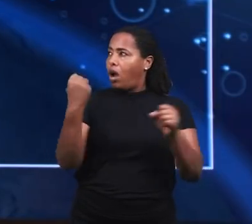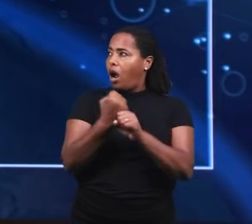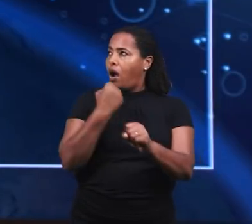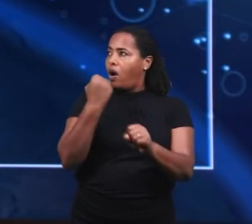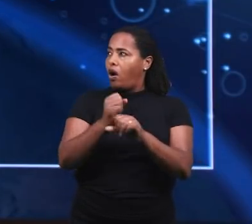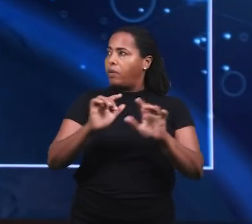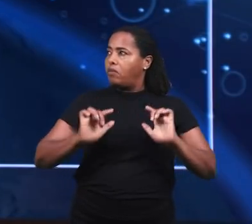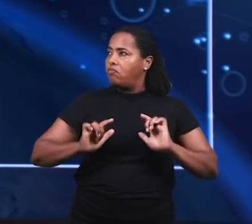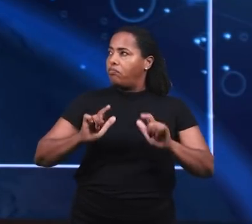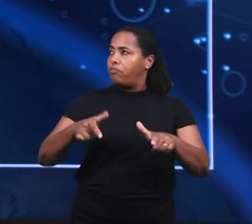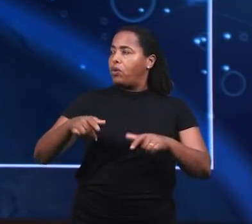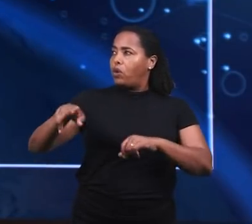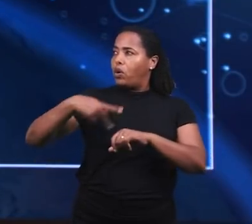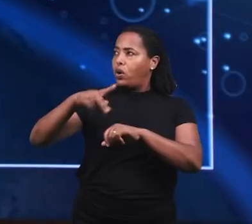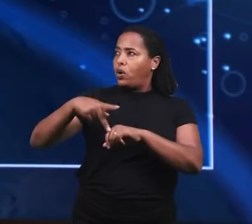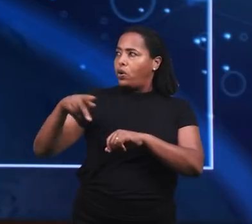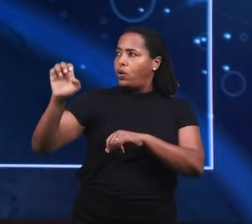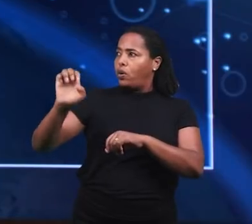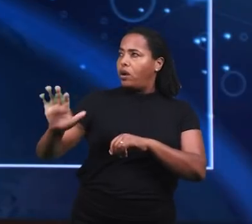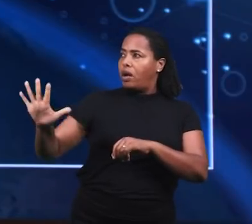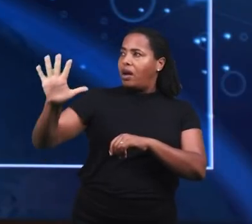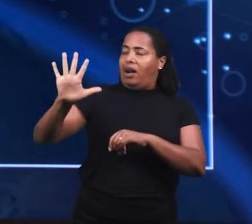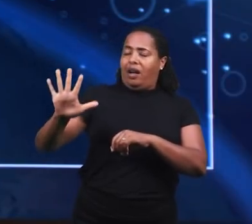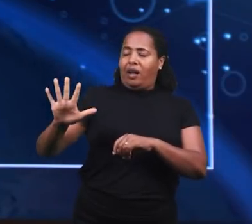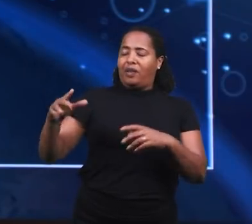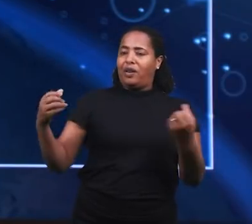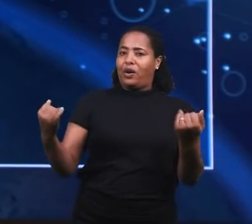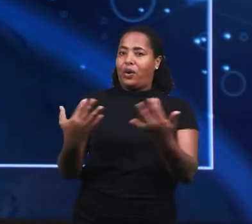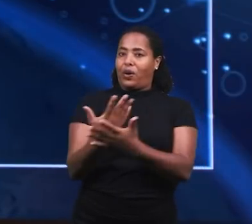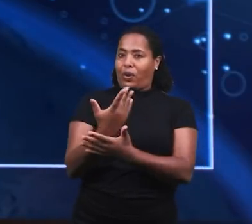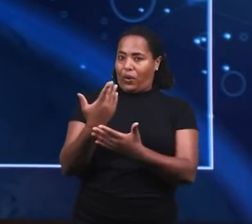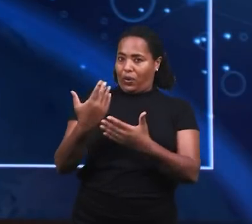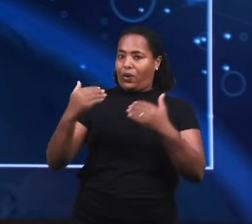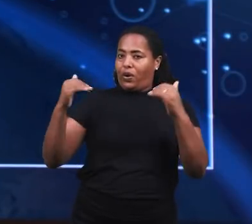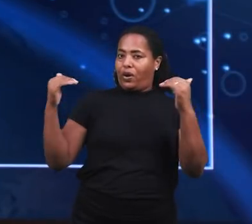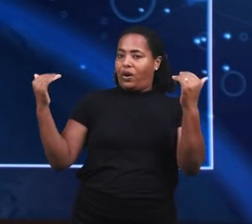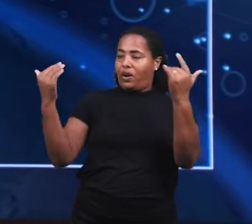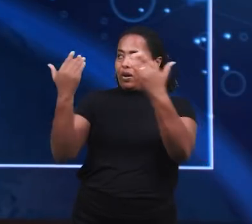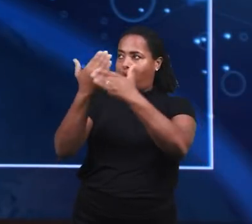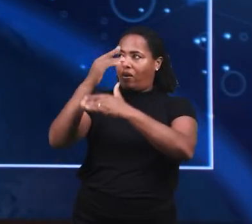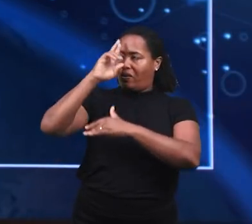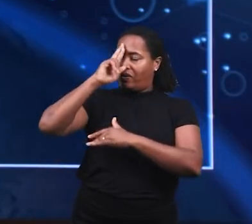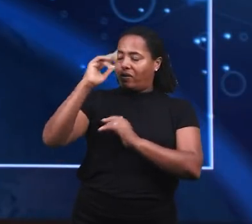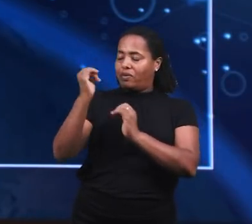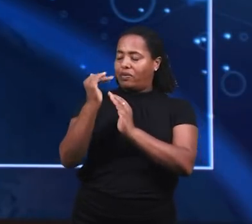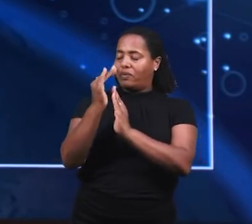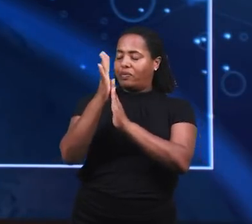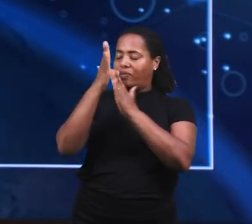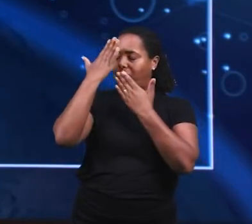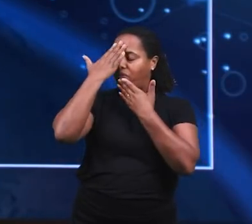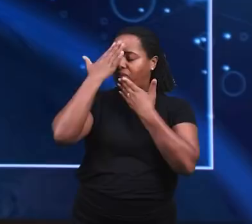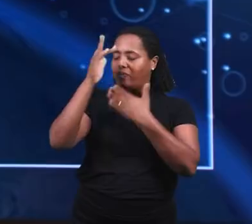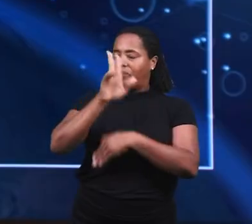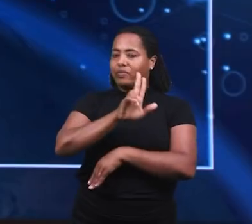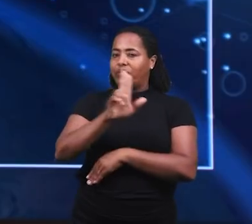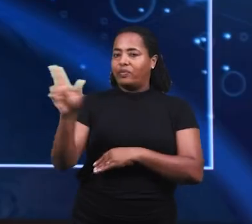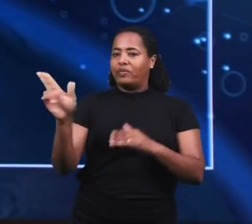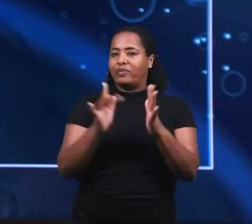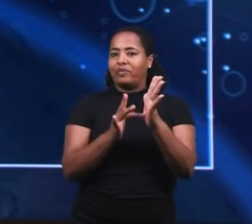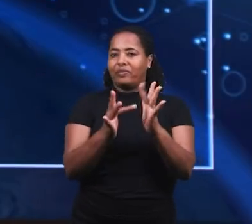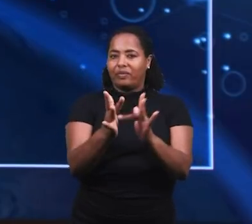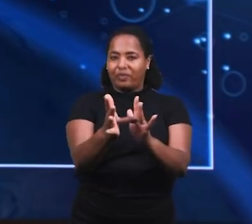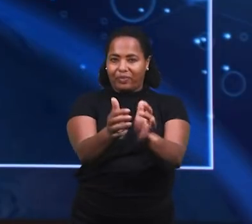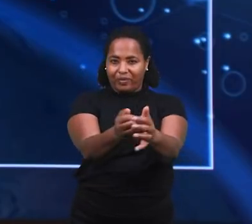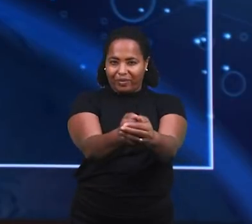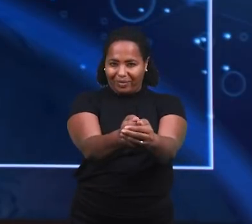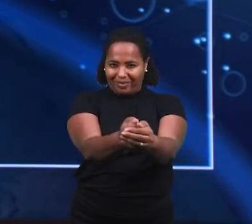Senhor, porque grande é a obra que o Senhor está realizando naquele país para a glória e honra do nome do Senhor. Nós te bendizemos